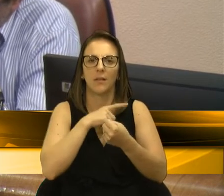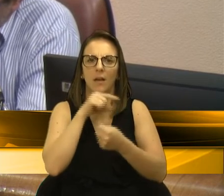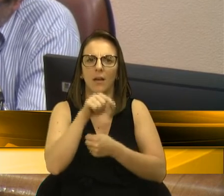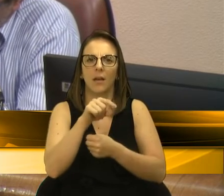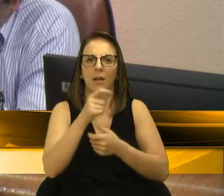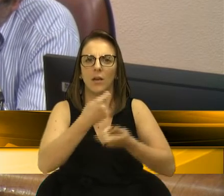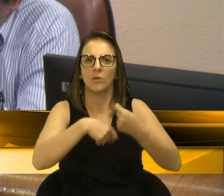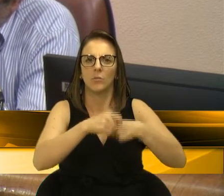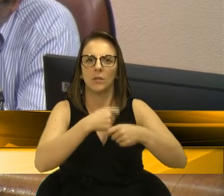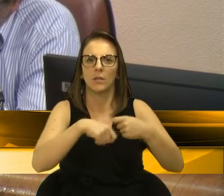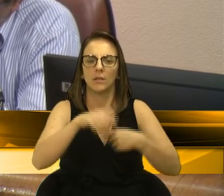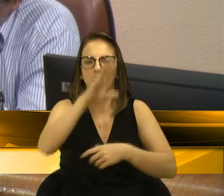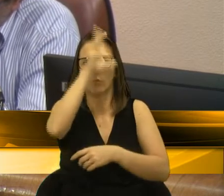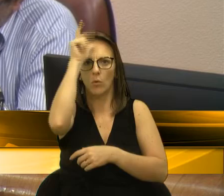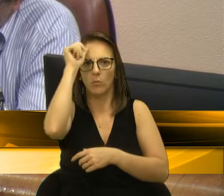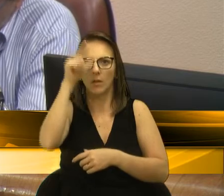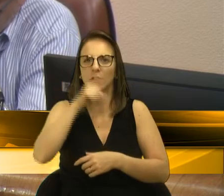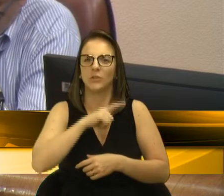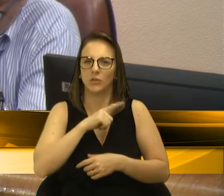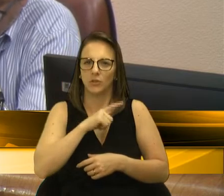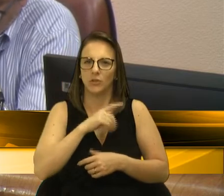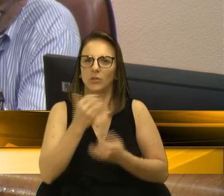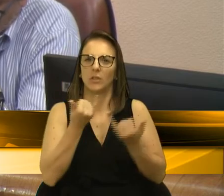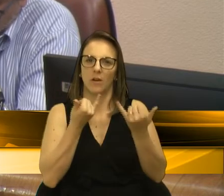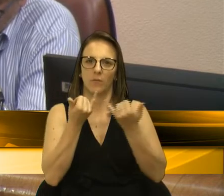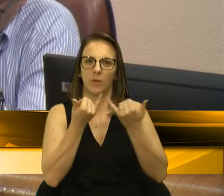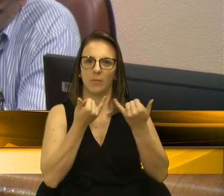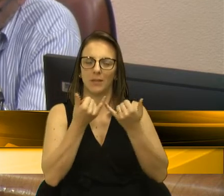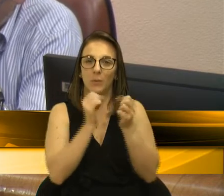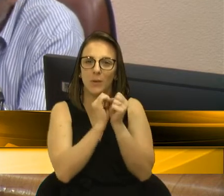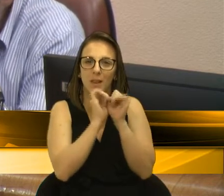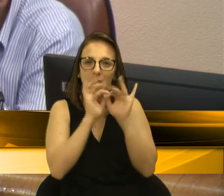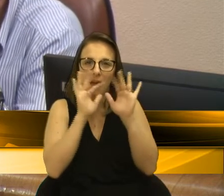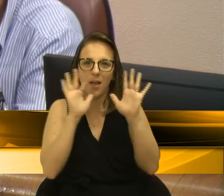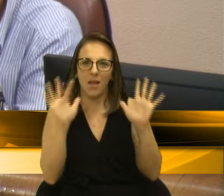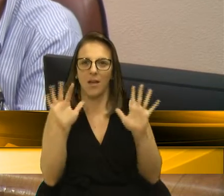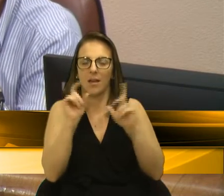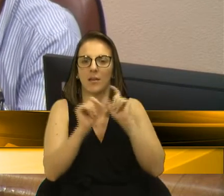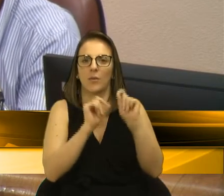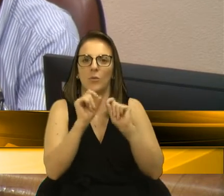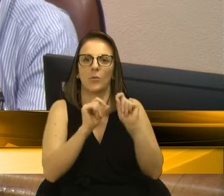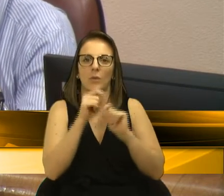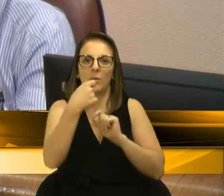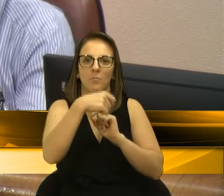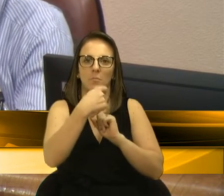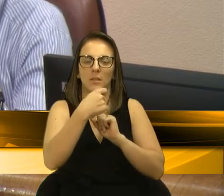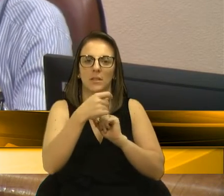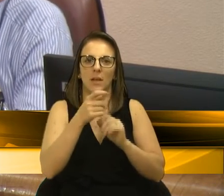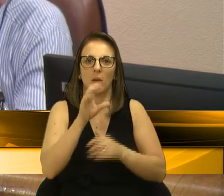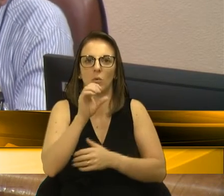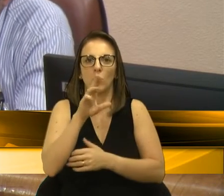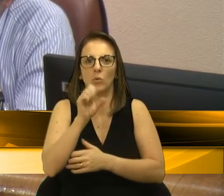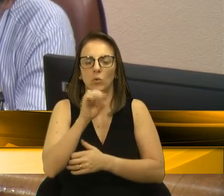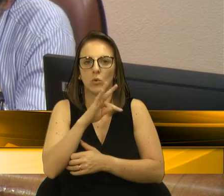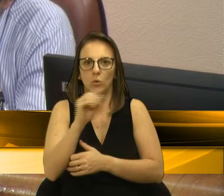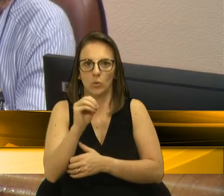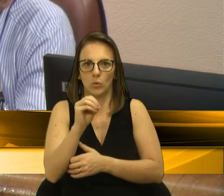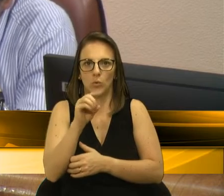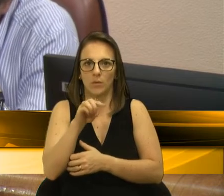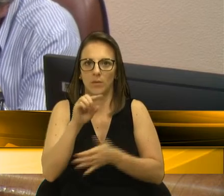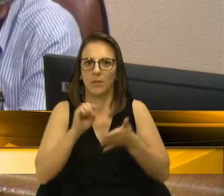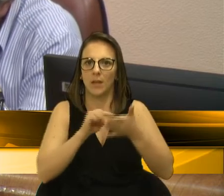administração pública detinha informações detalhadas a respeito da composição dos custos referentes aos itens apontados na